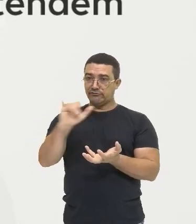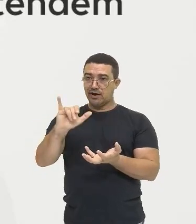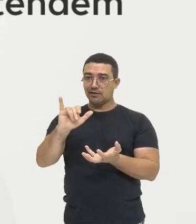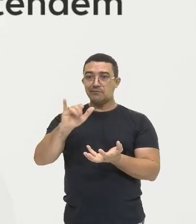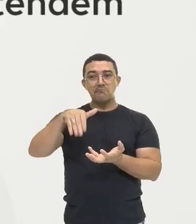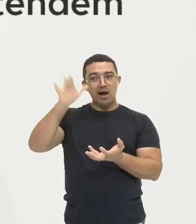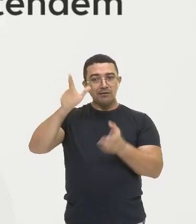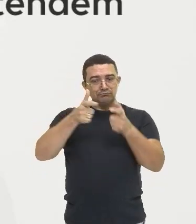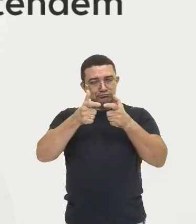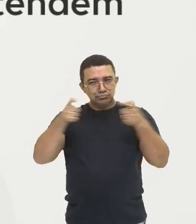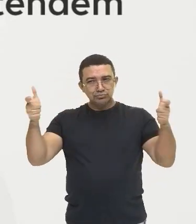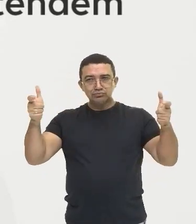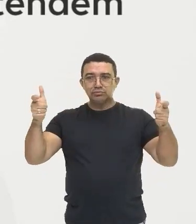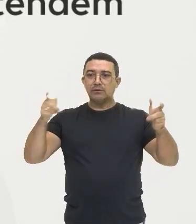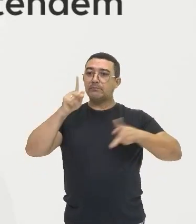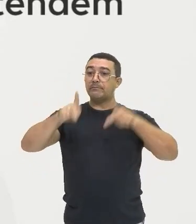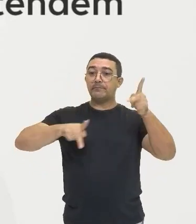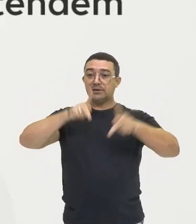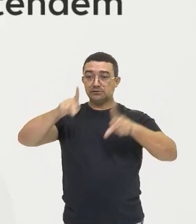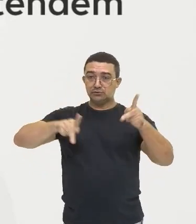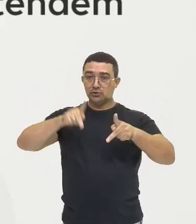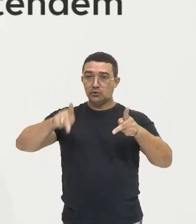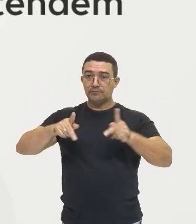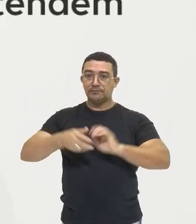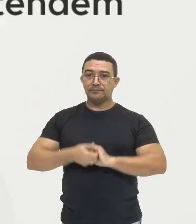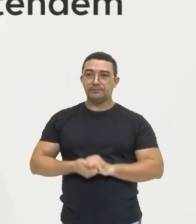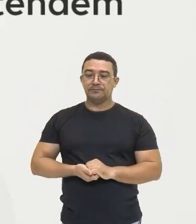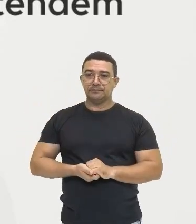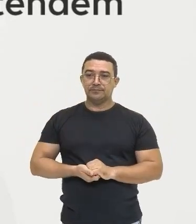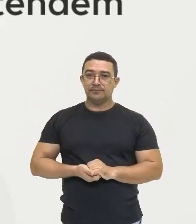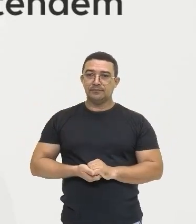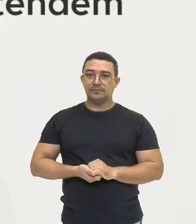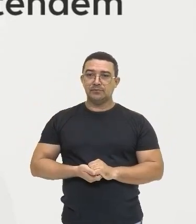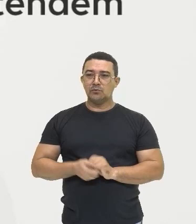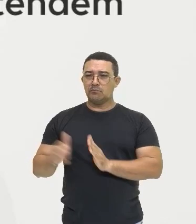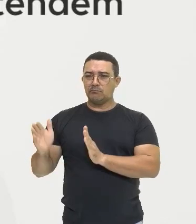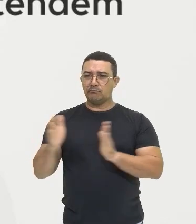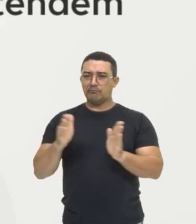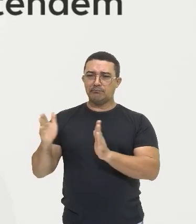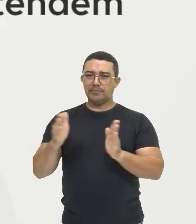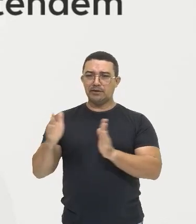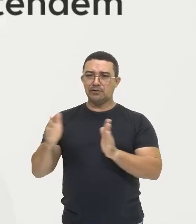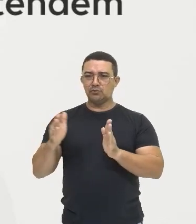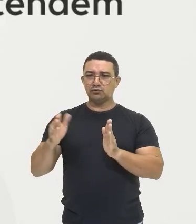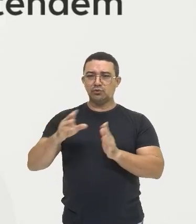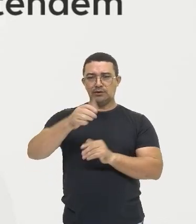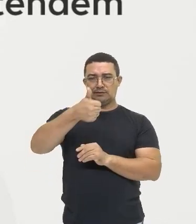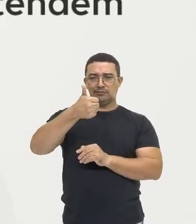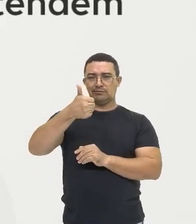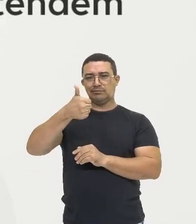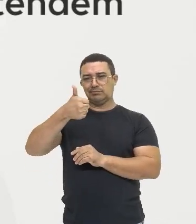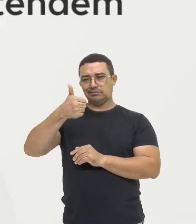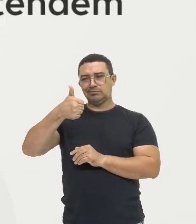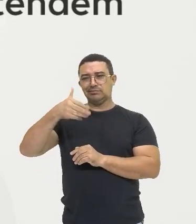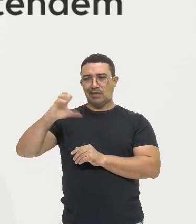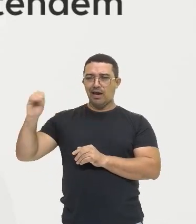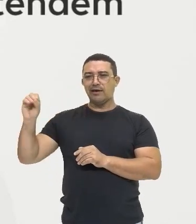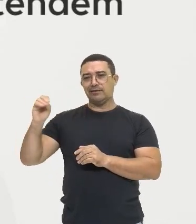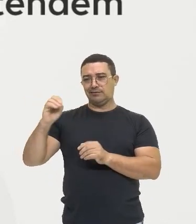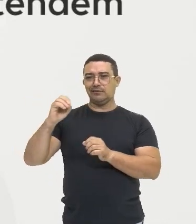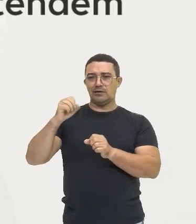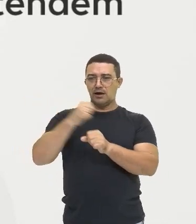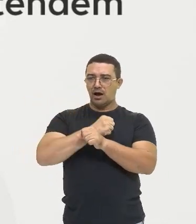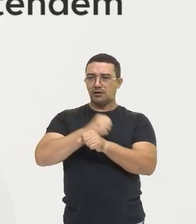ele vai crescer, cresce no período de 100 anos, de um pouco mais de 100 anos, quase